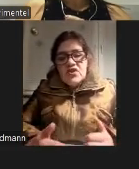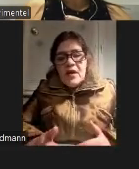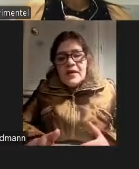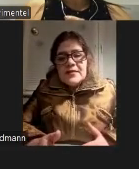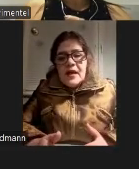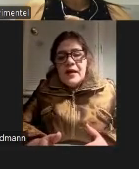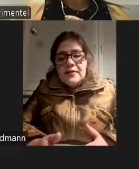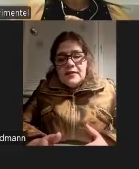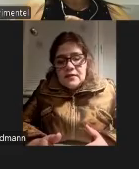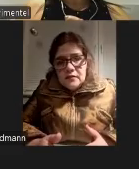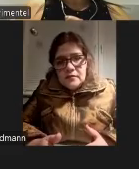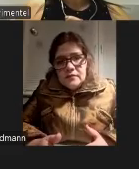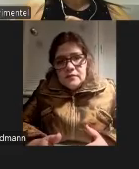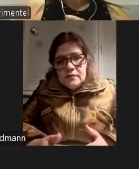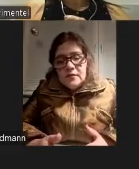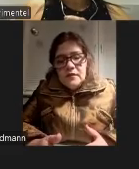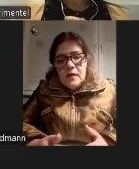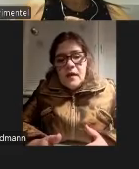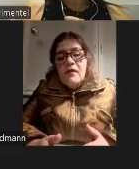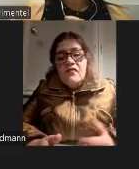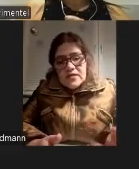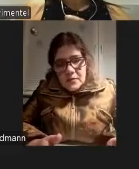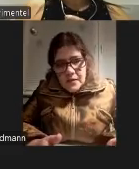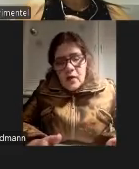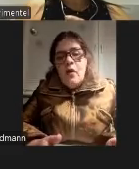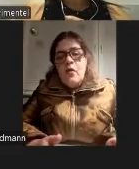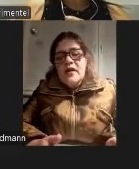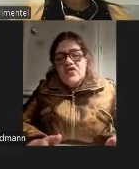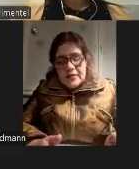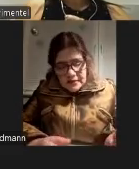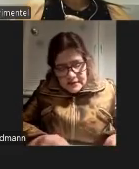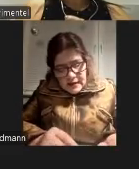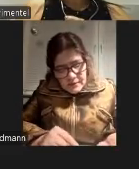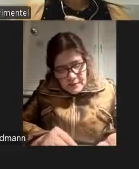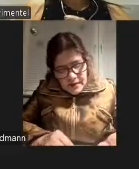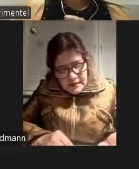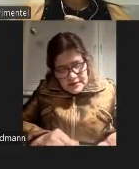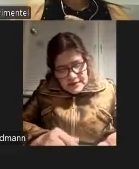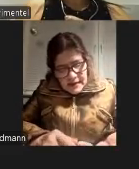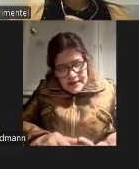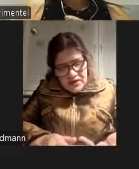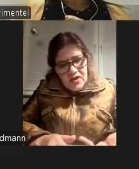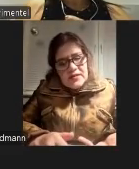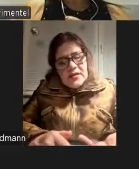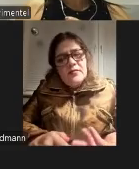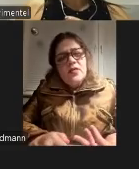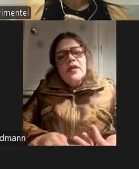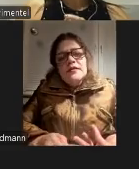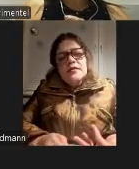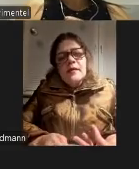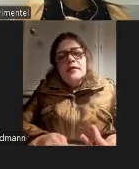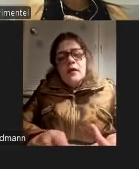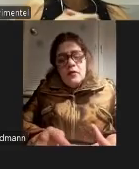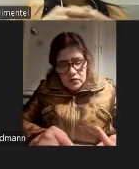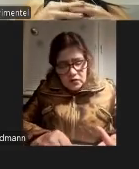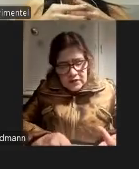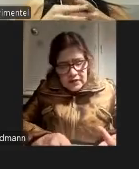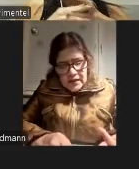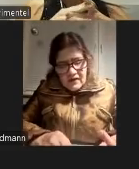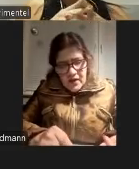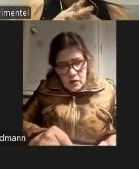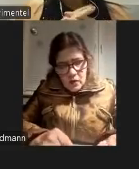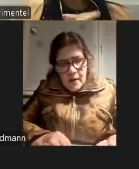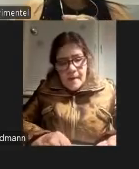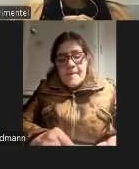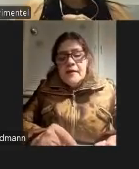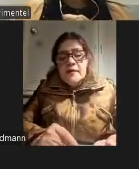se deixar passar batido, você pecou, e a gente tinha imperícia, negligência e imprudência. Então, é como a Pois doutora